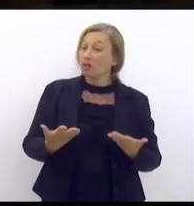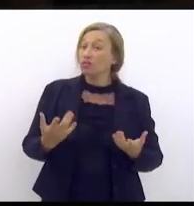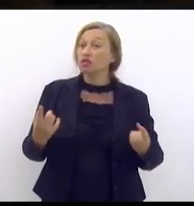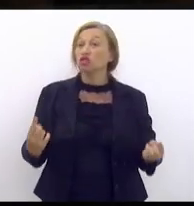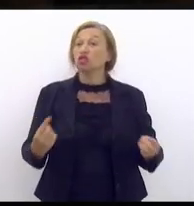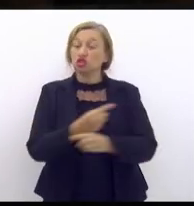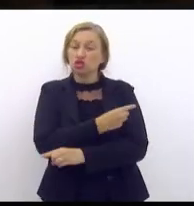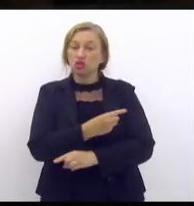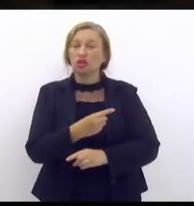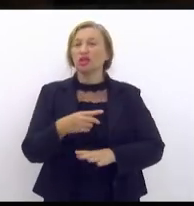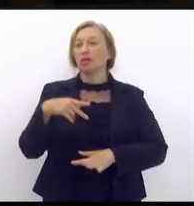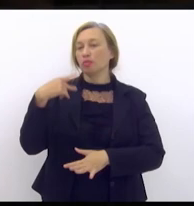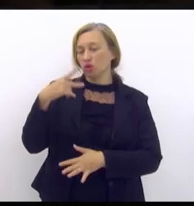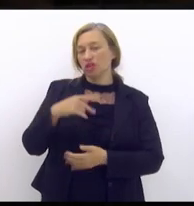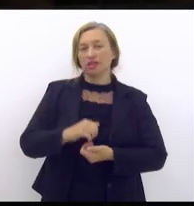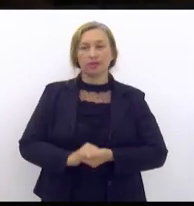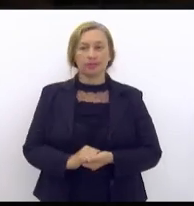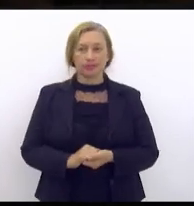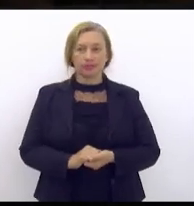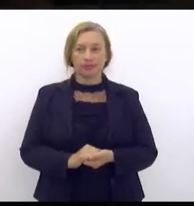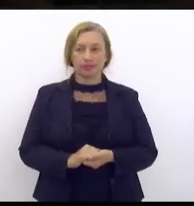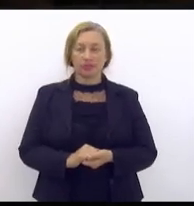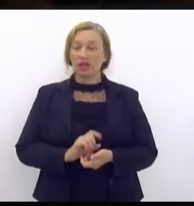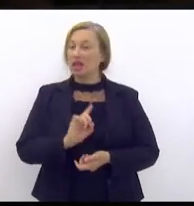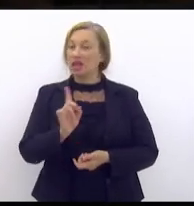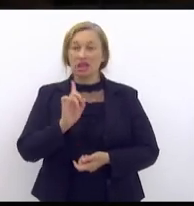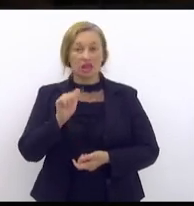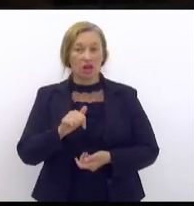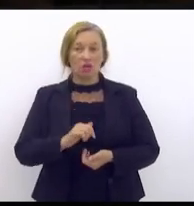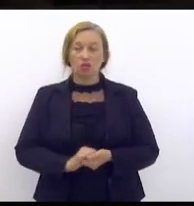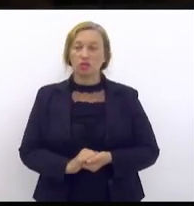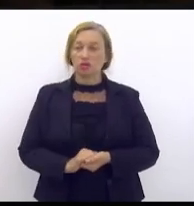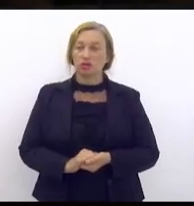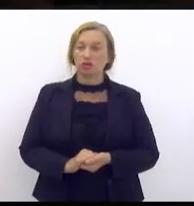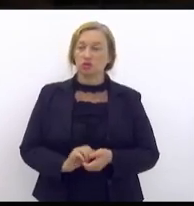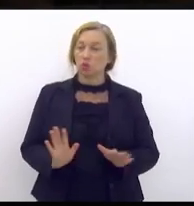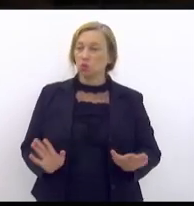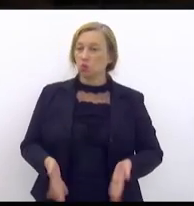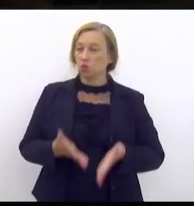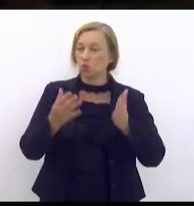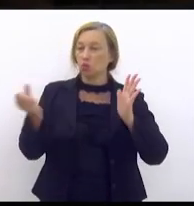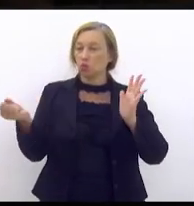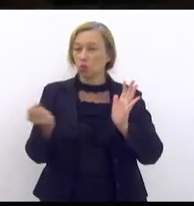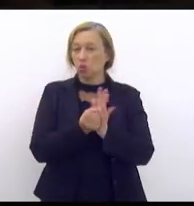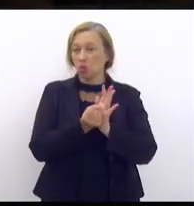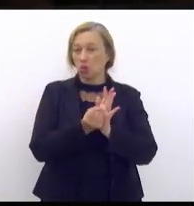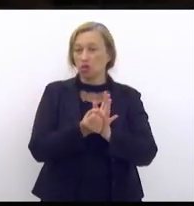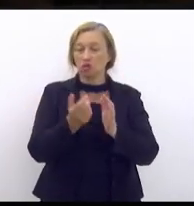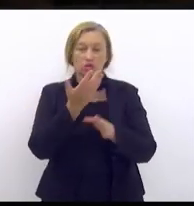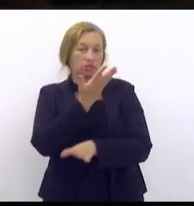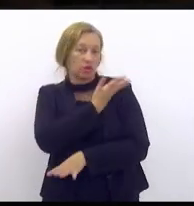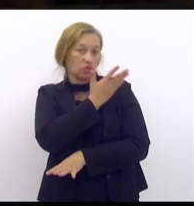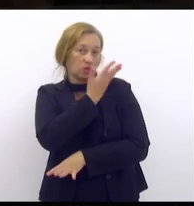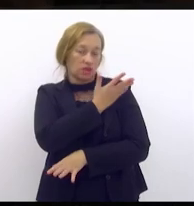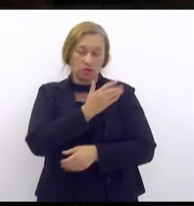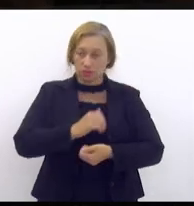na política, e não estimulando rótulos e